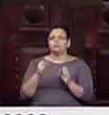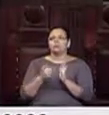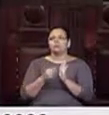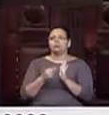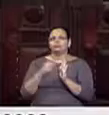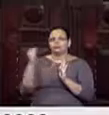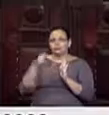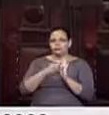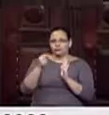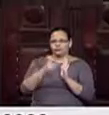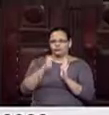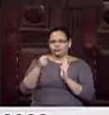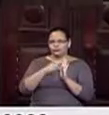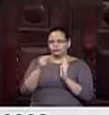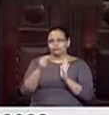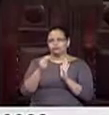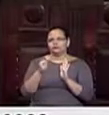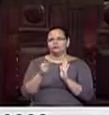os artigos,